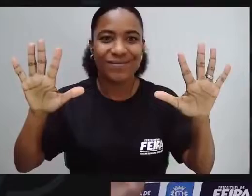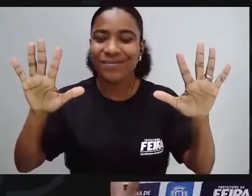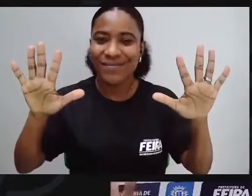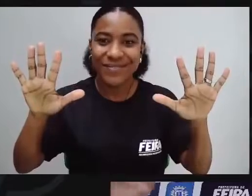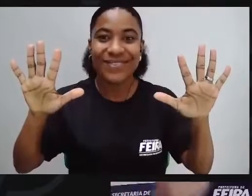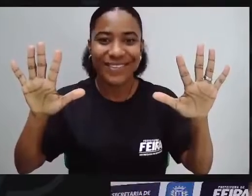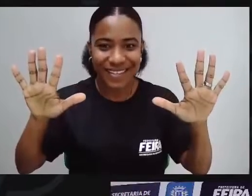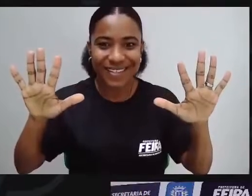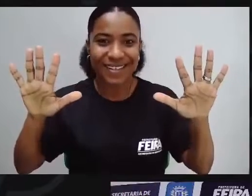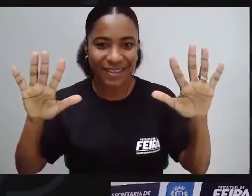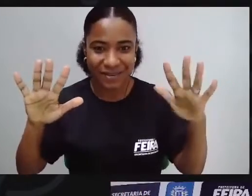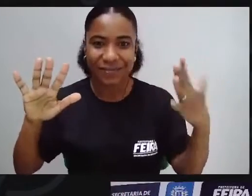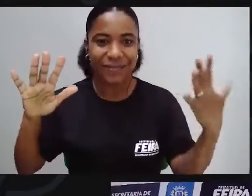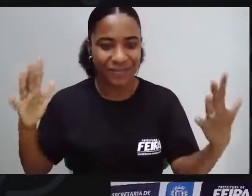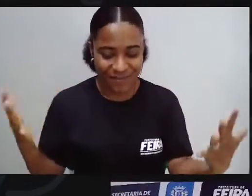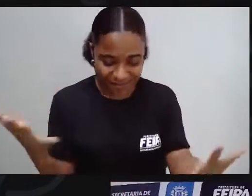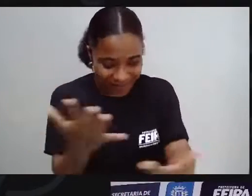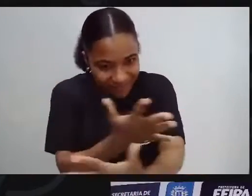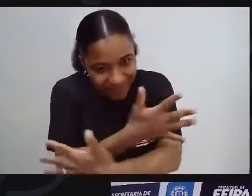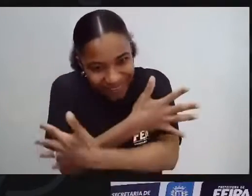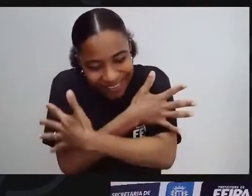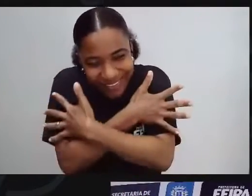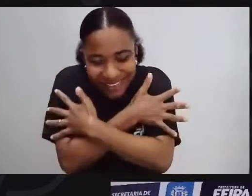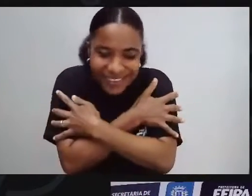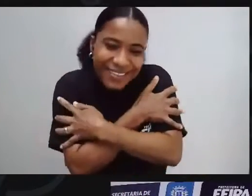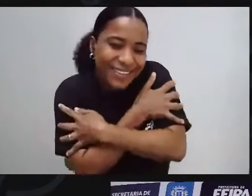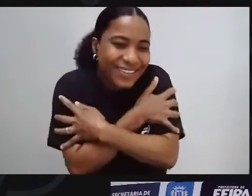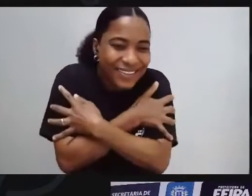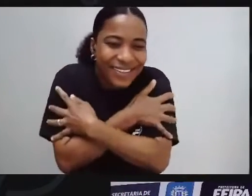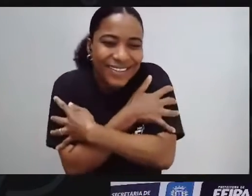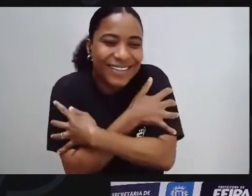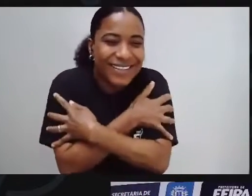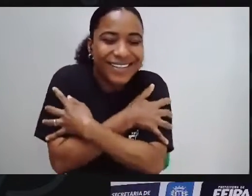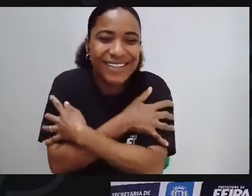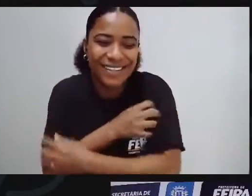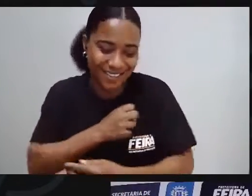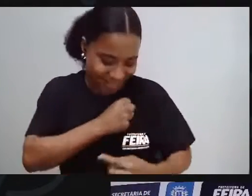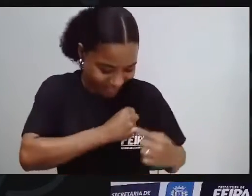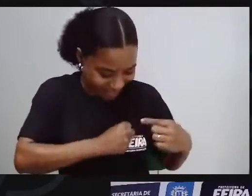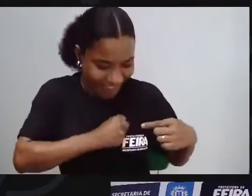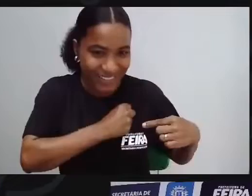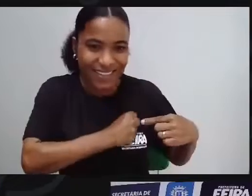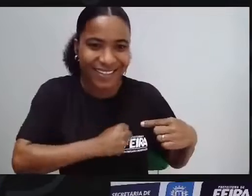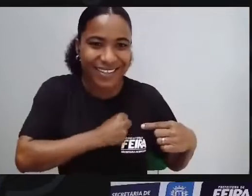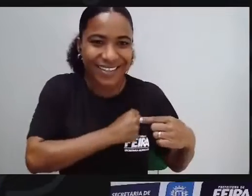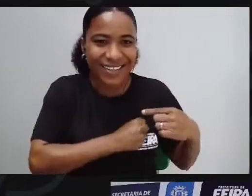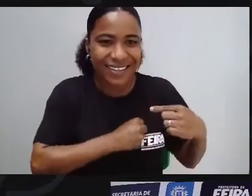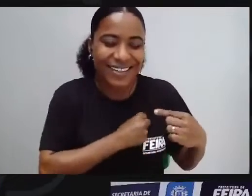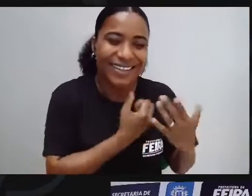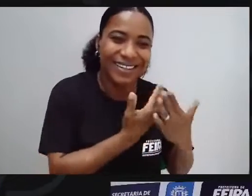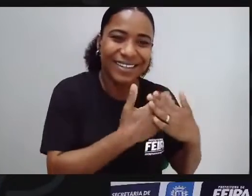inventa bem legal saudade das